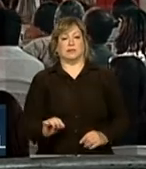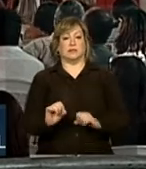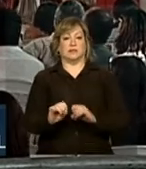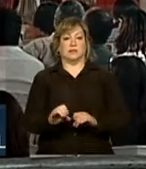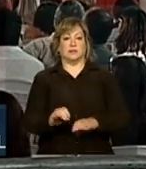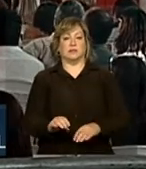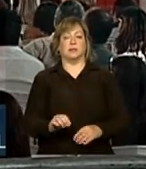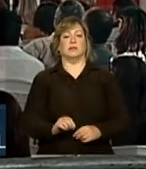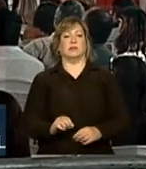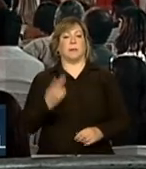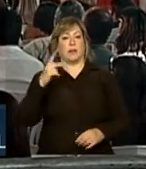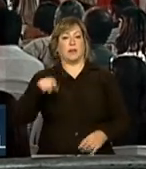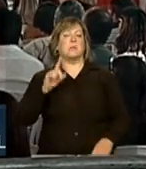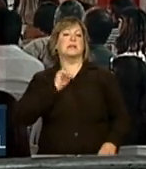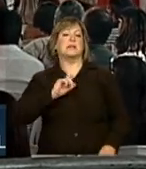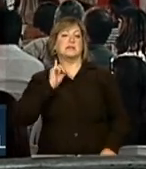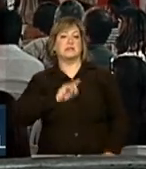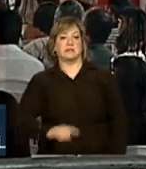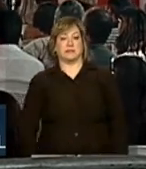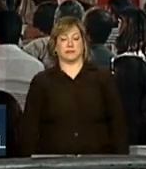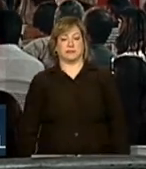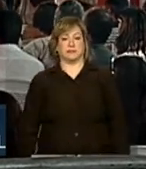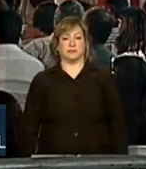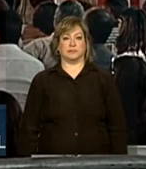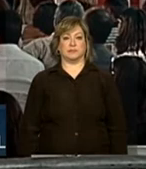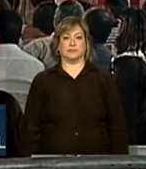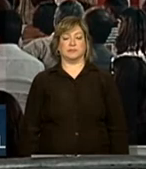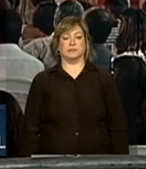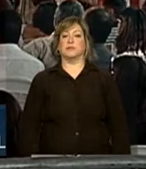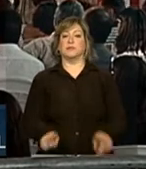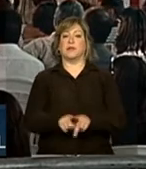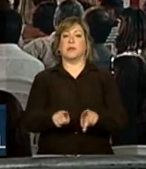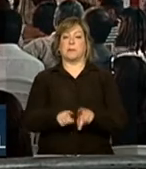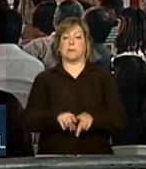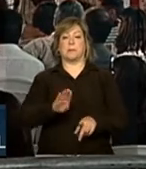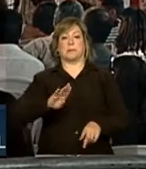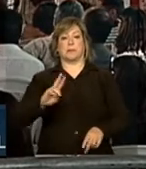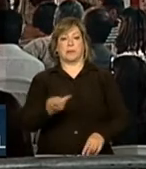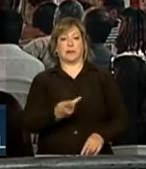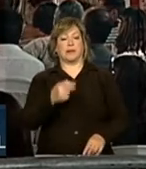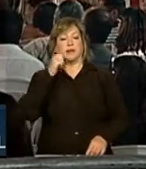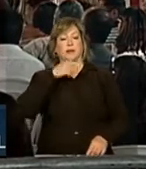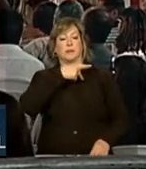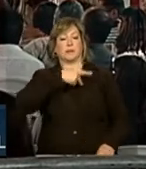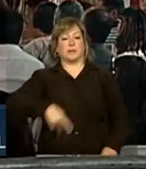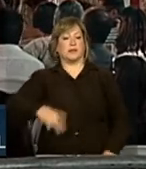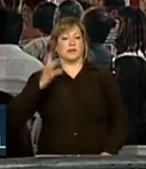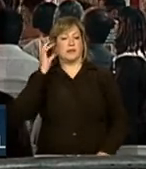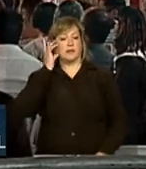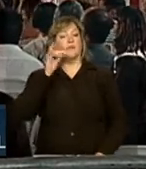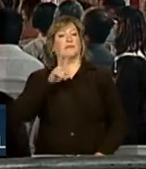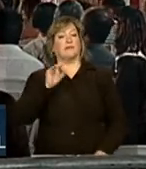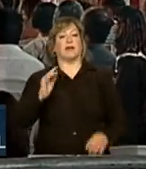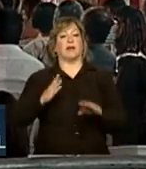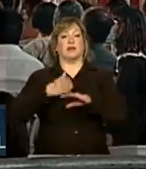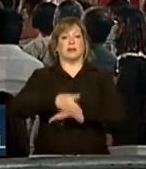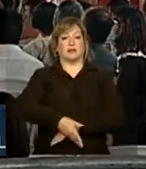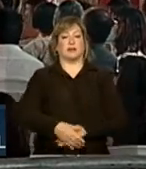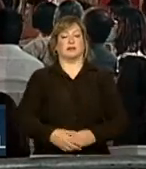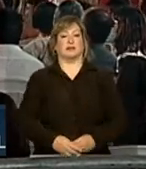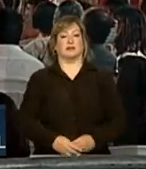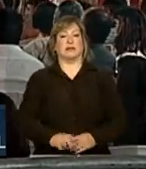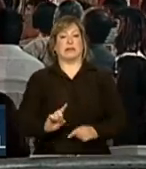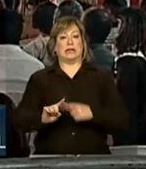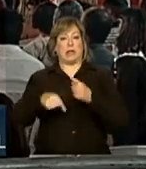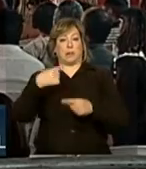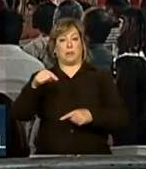para Minas Gerais. E também em Belo Horizonte, a presidenta Dilma vai participar,